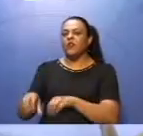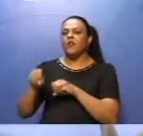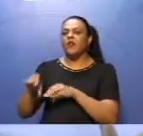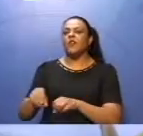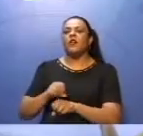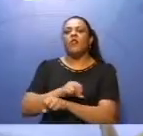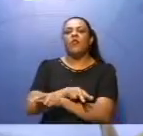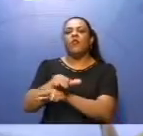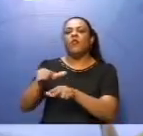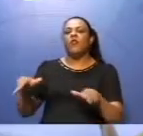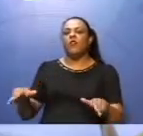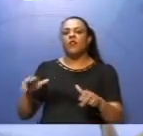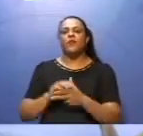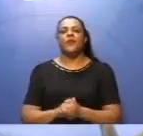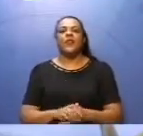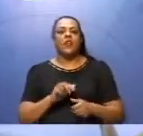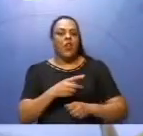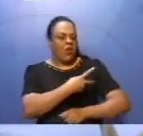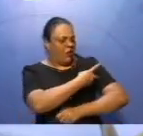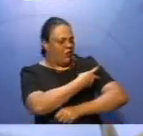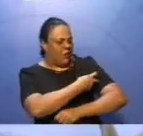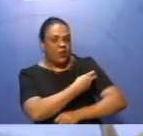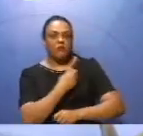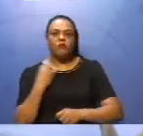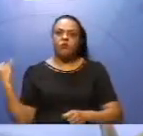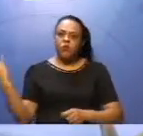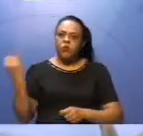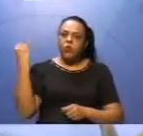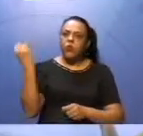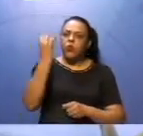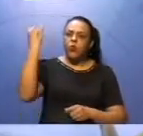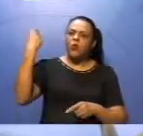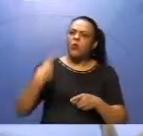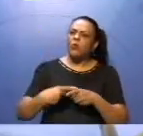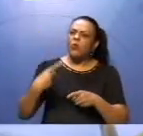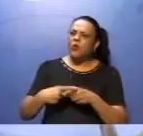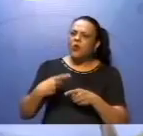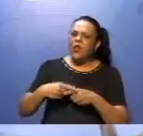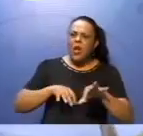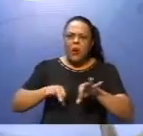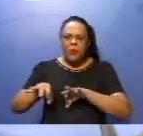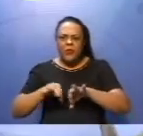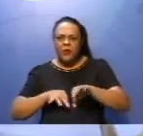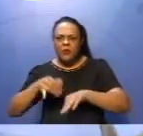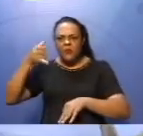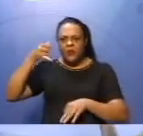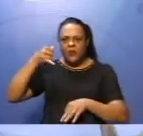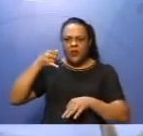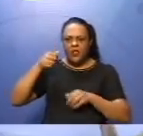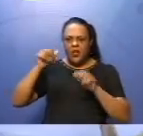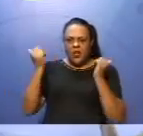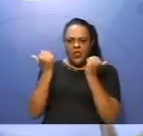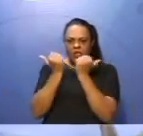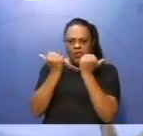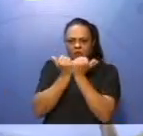outros. Então, a vacina ela é muito importante porque ela prepara as defesas do nosso organismo.